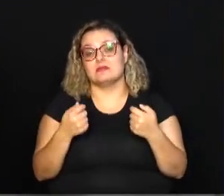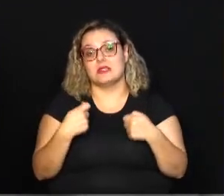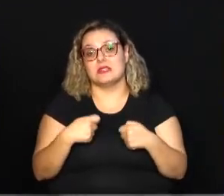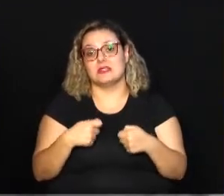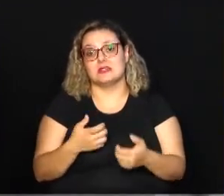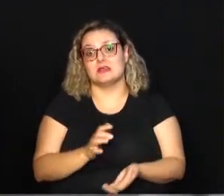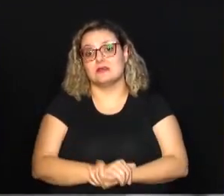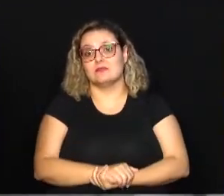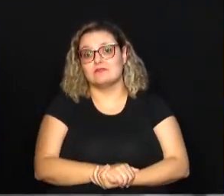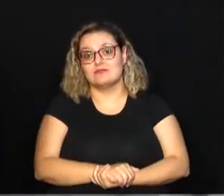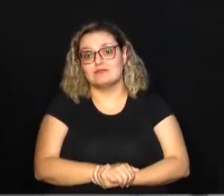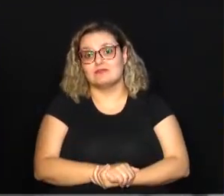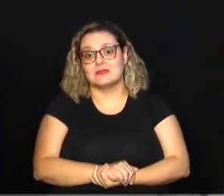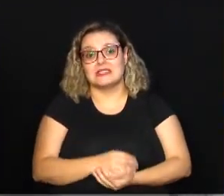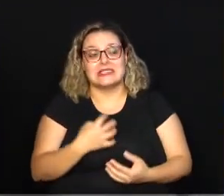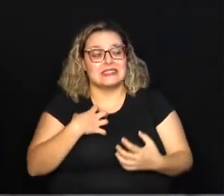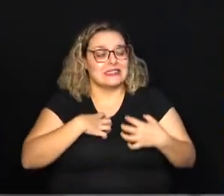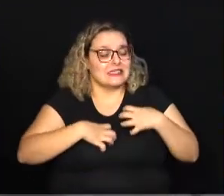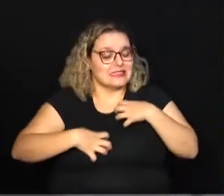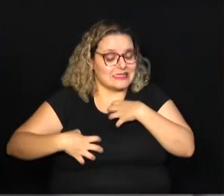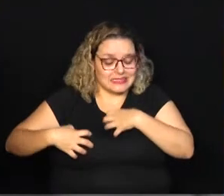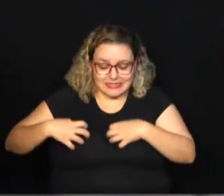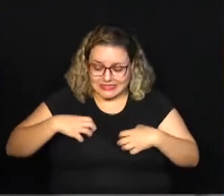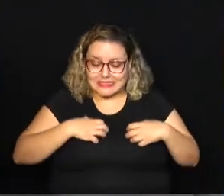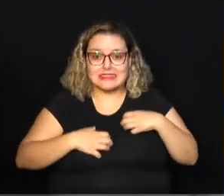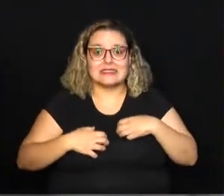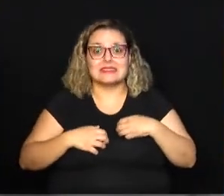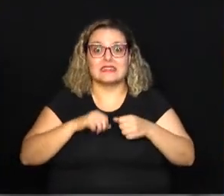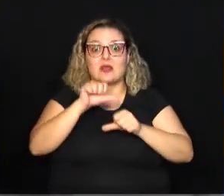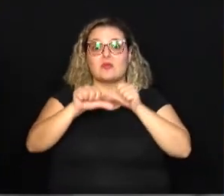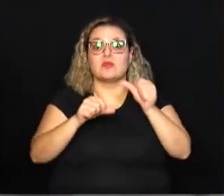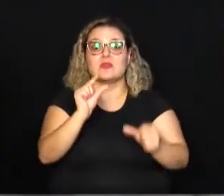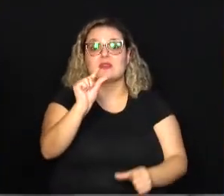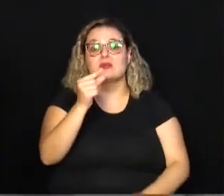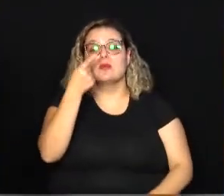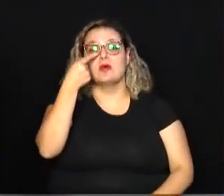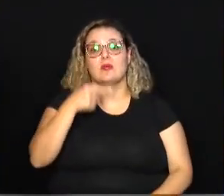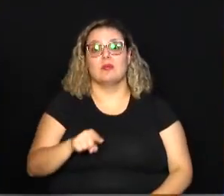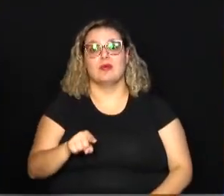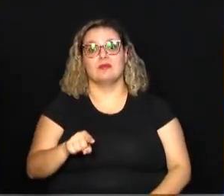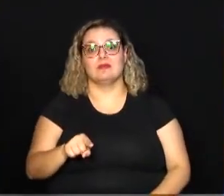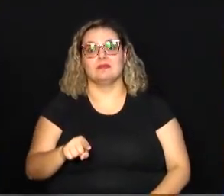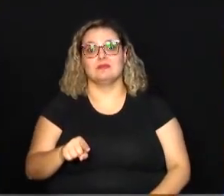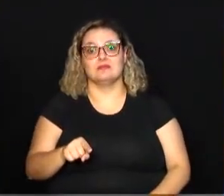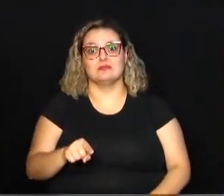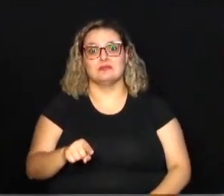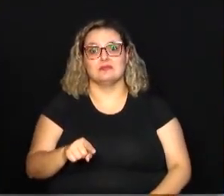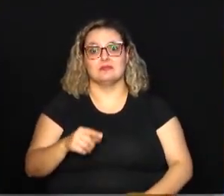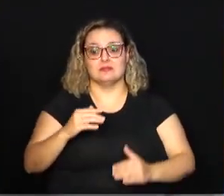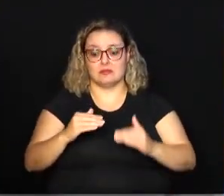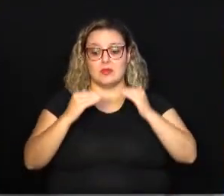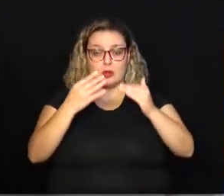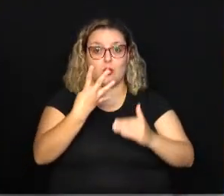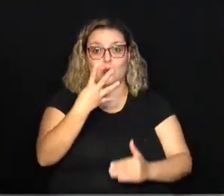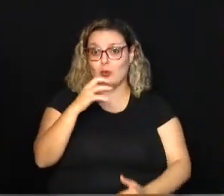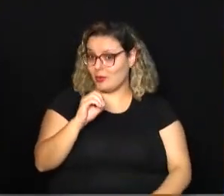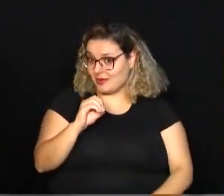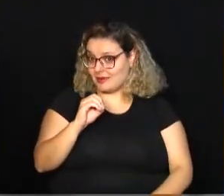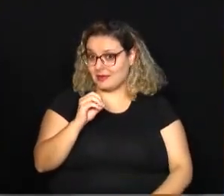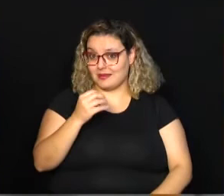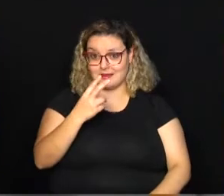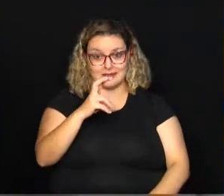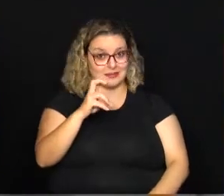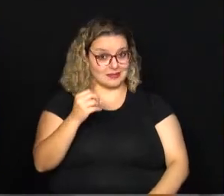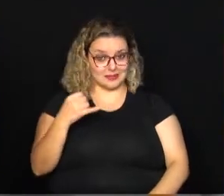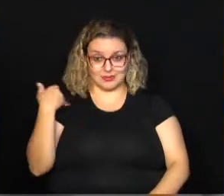É essa que é a angústia da gente. Está mudando um pouco o perfil. Se hoje eu tenho uma parcela acima de 40, 50 anos, eu vou